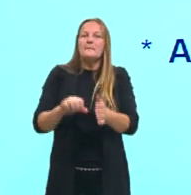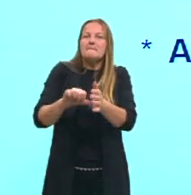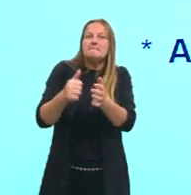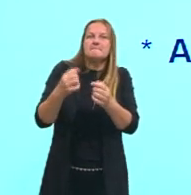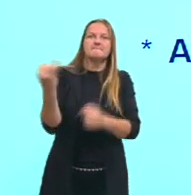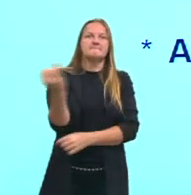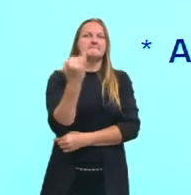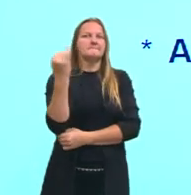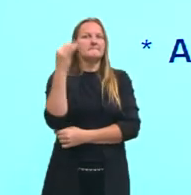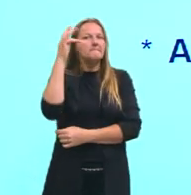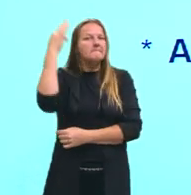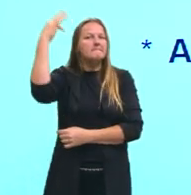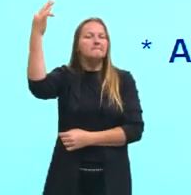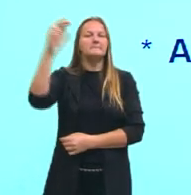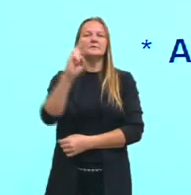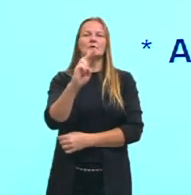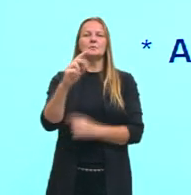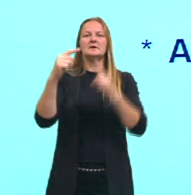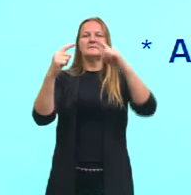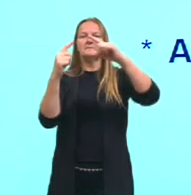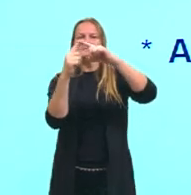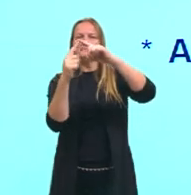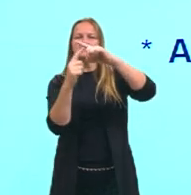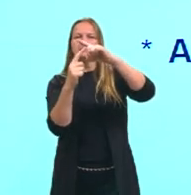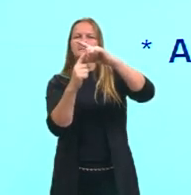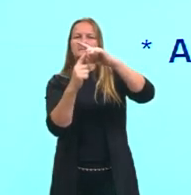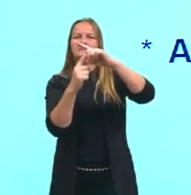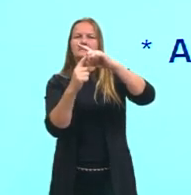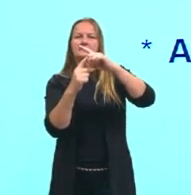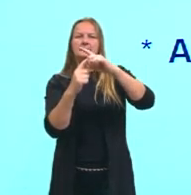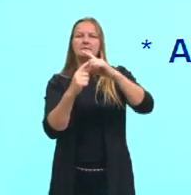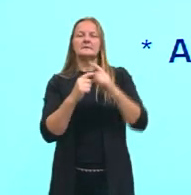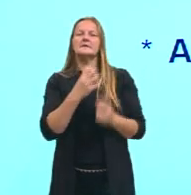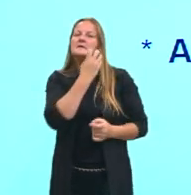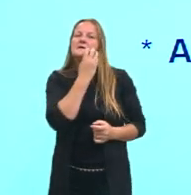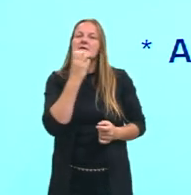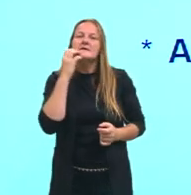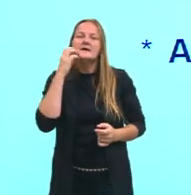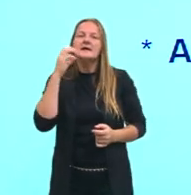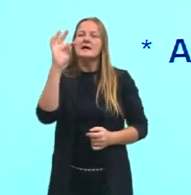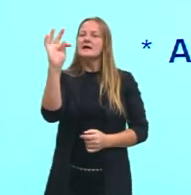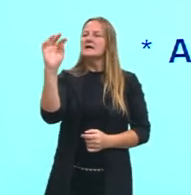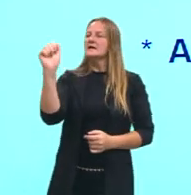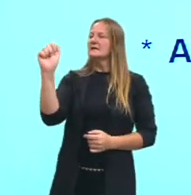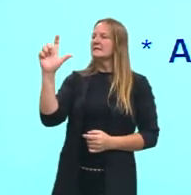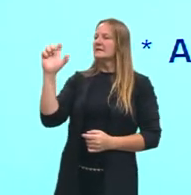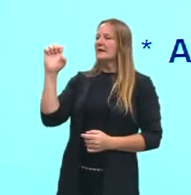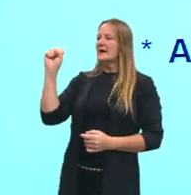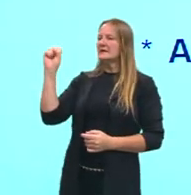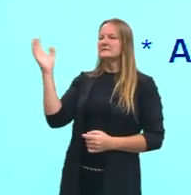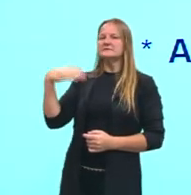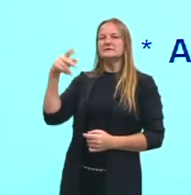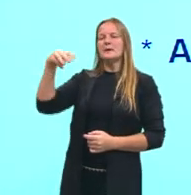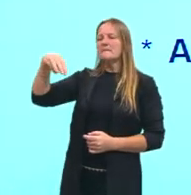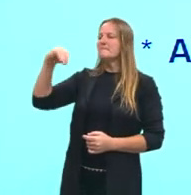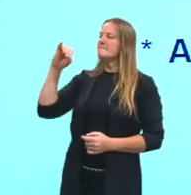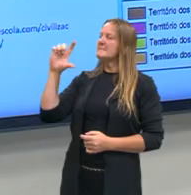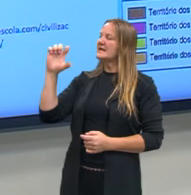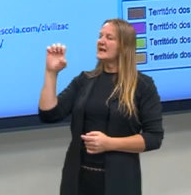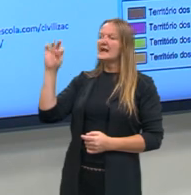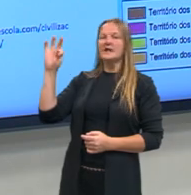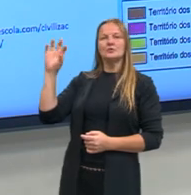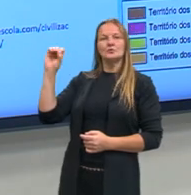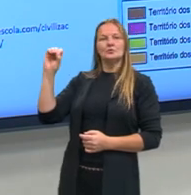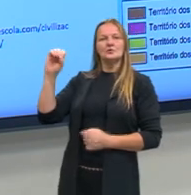vai surgir o Tales de Mileto o Tales de Mileto Ele defende que a água né E olha a água passa em